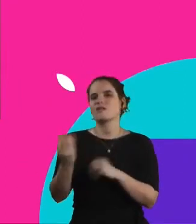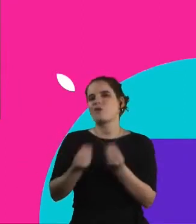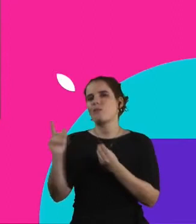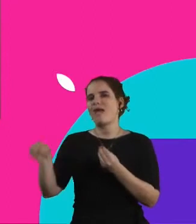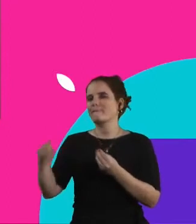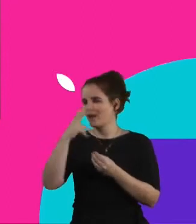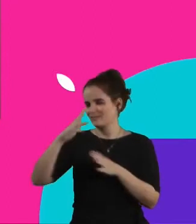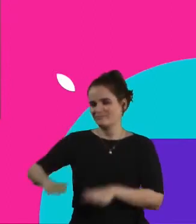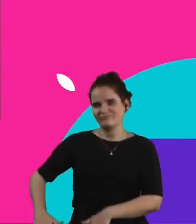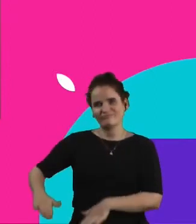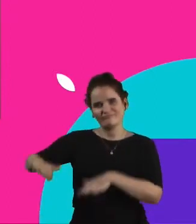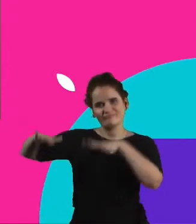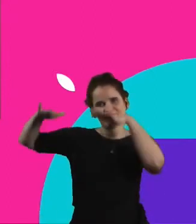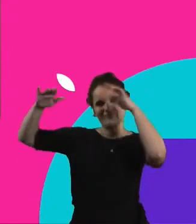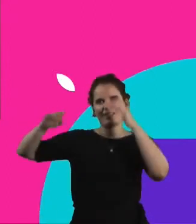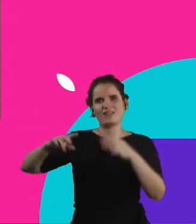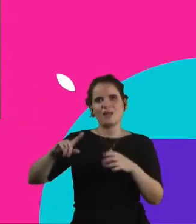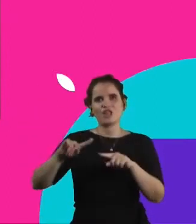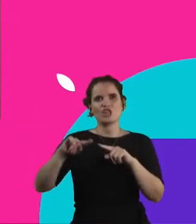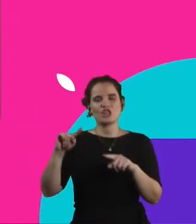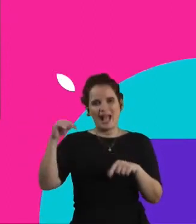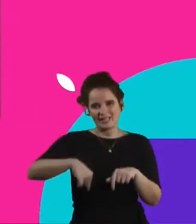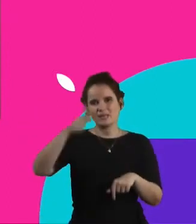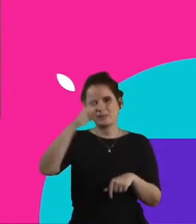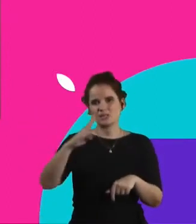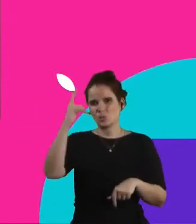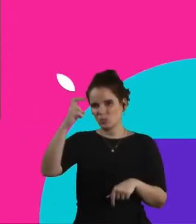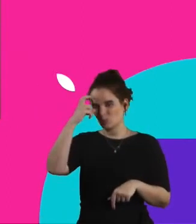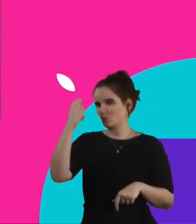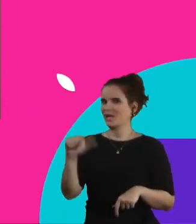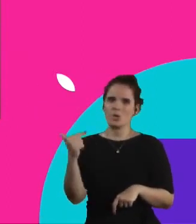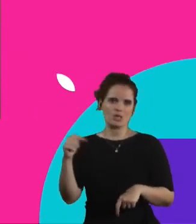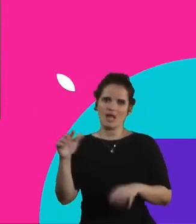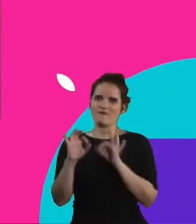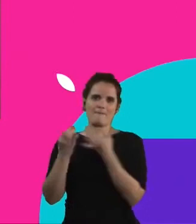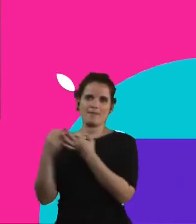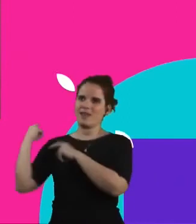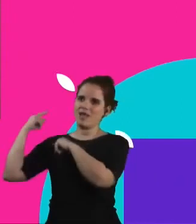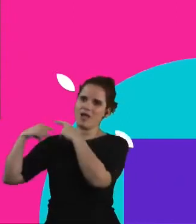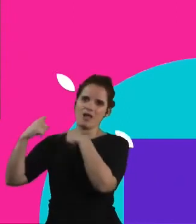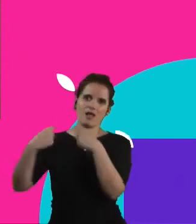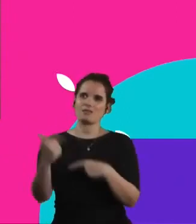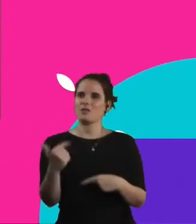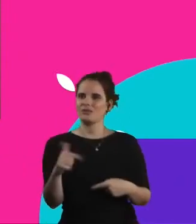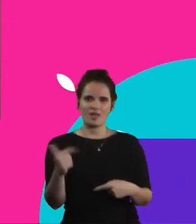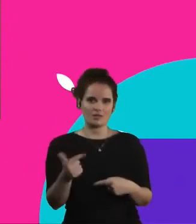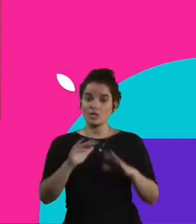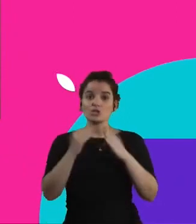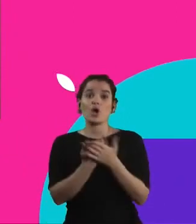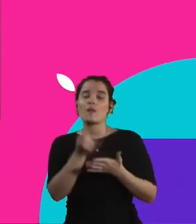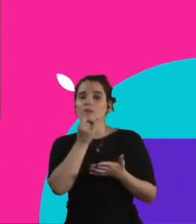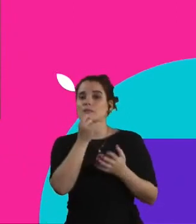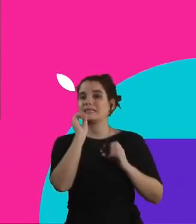berço. Nós não temos essa cultura, né, de fazer essa educação financeira. Então, vem lá desde pequenininho, as nossas escolas